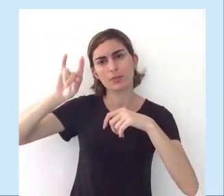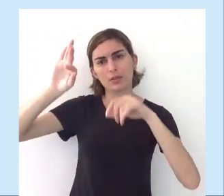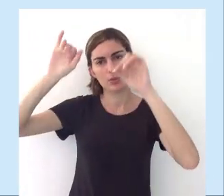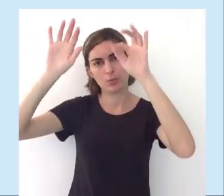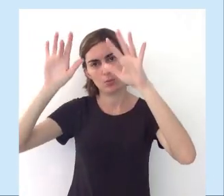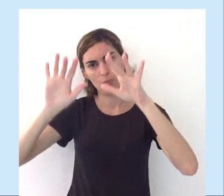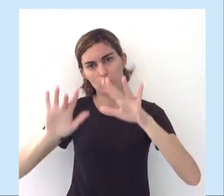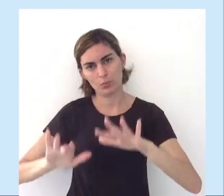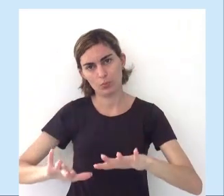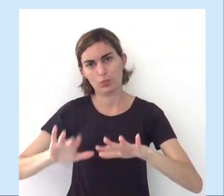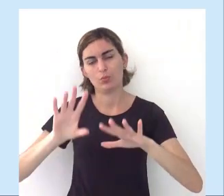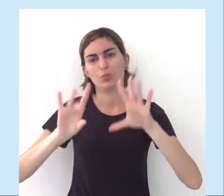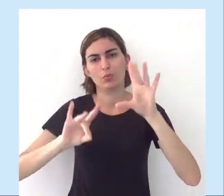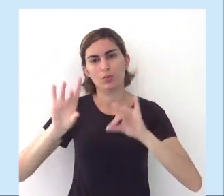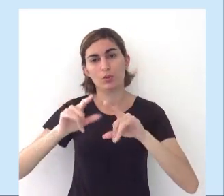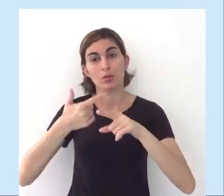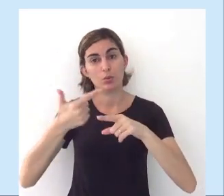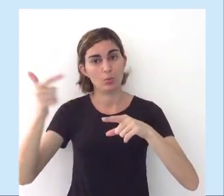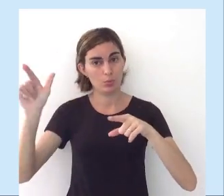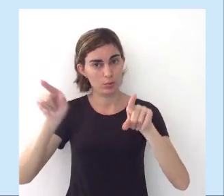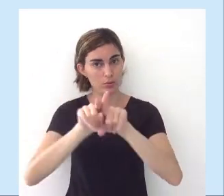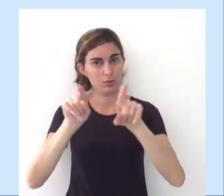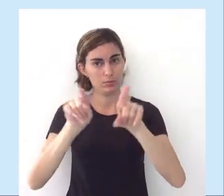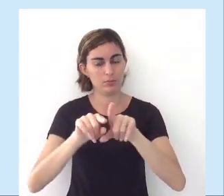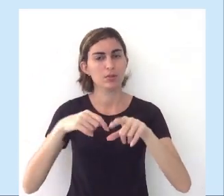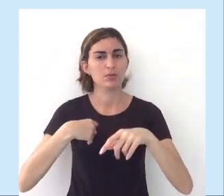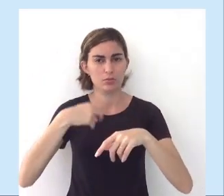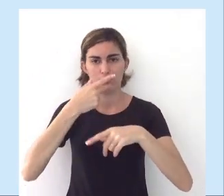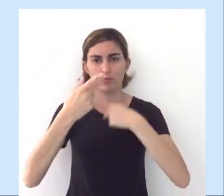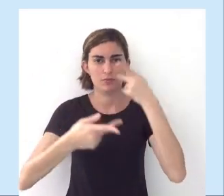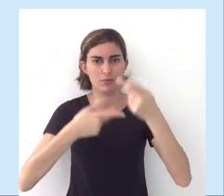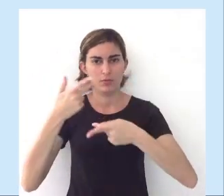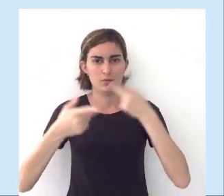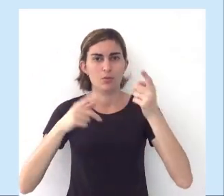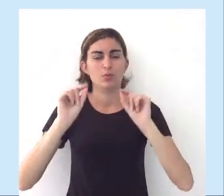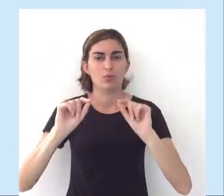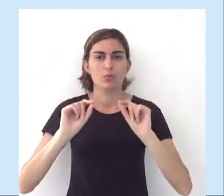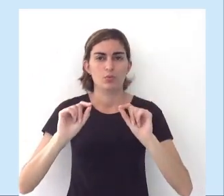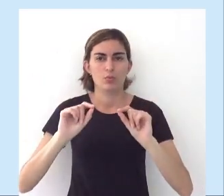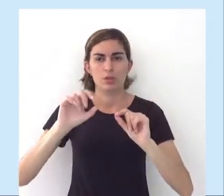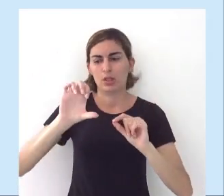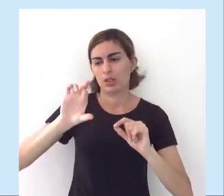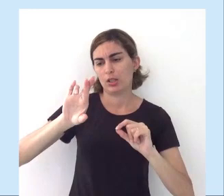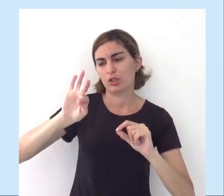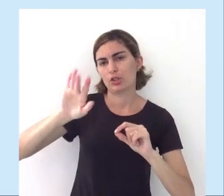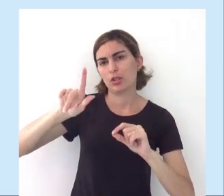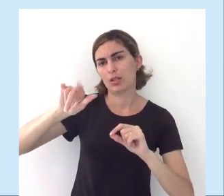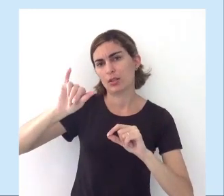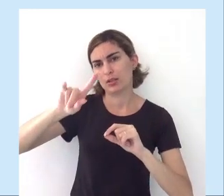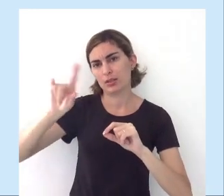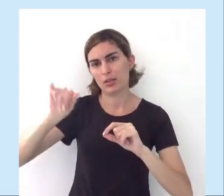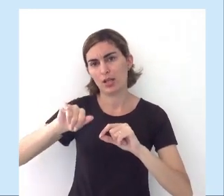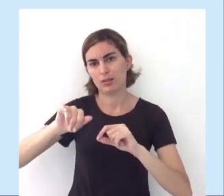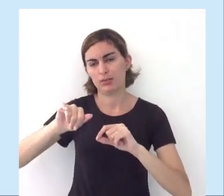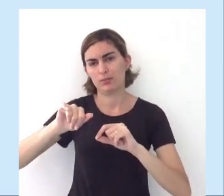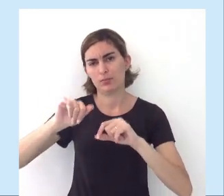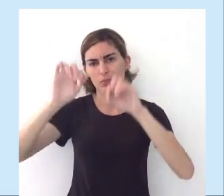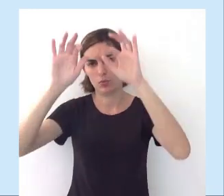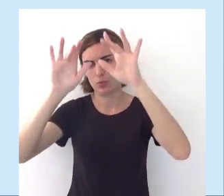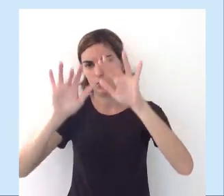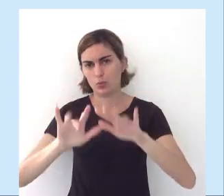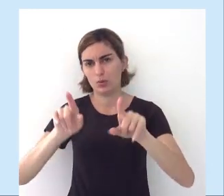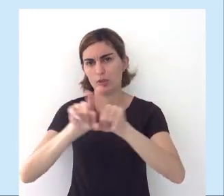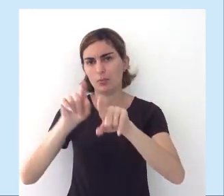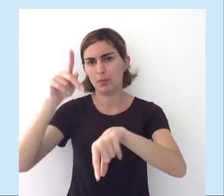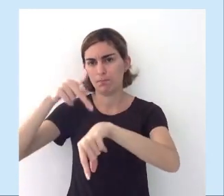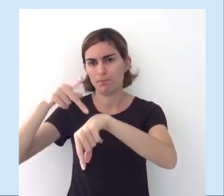precipitação em forma líquida. Mas existe também uma outra precipitação que a gente citou no começo da aula, que é a de forma cristalizada, tá? E